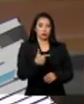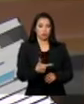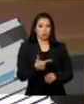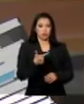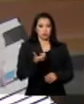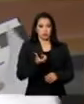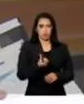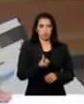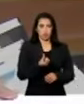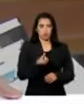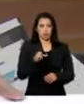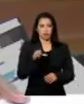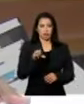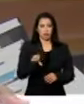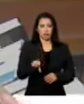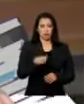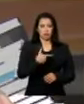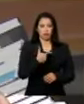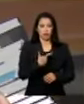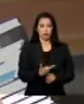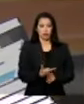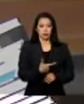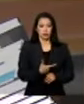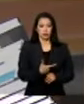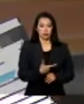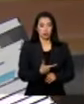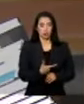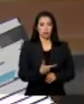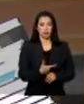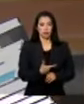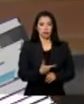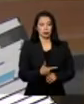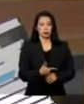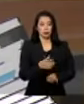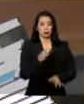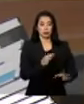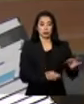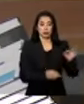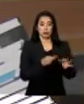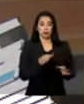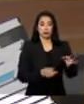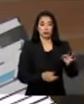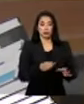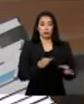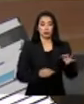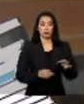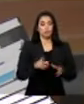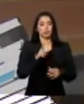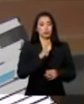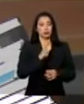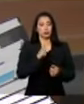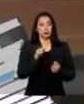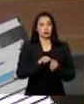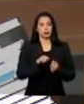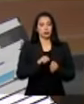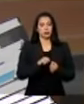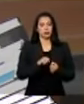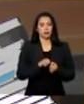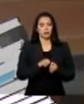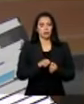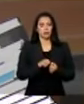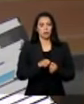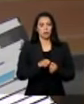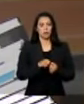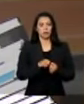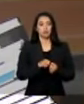126-292, magistrados têm determinado a execução provisória da pena de